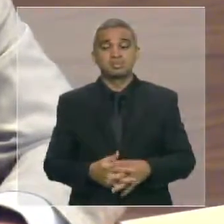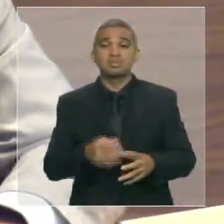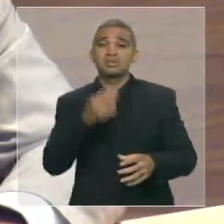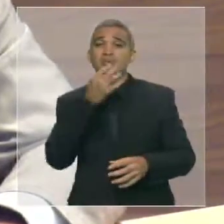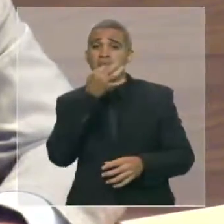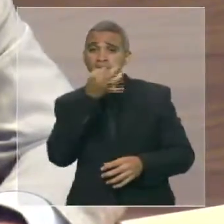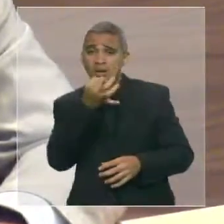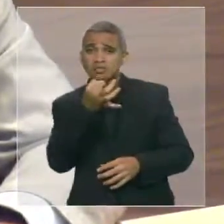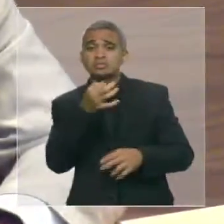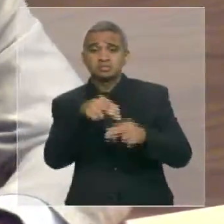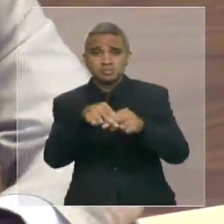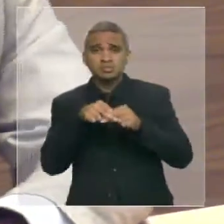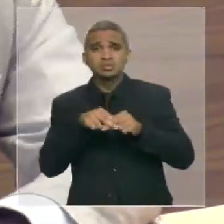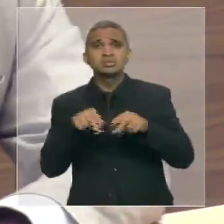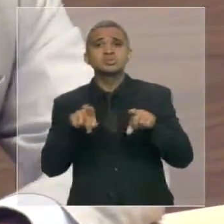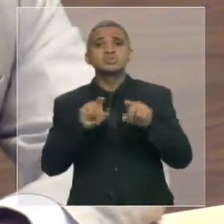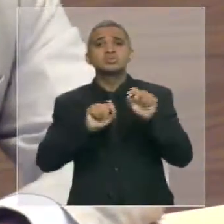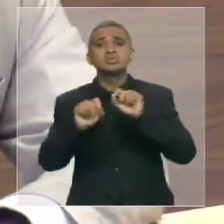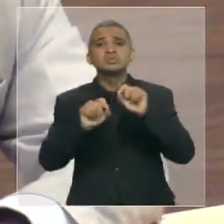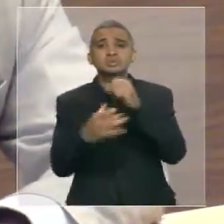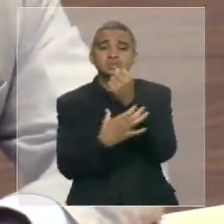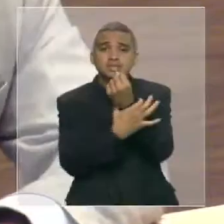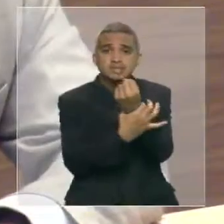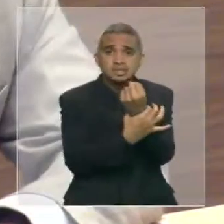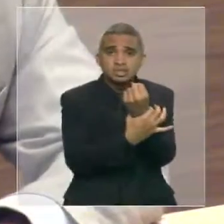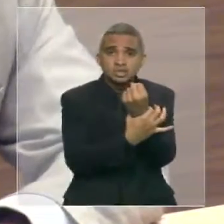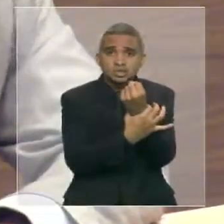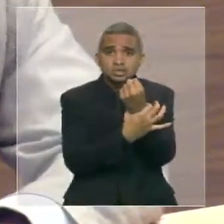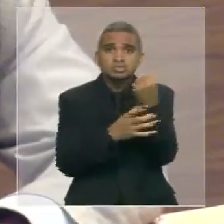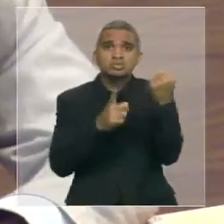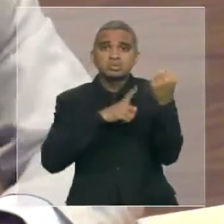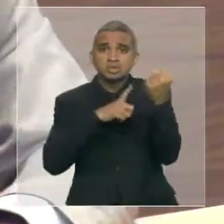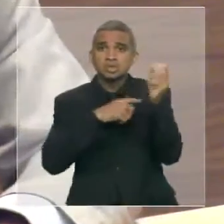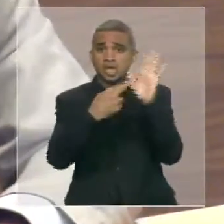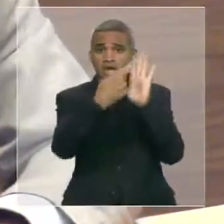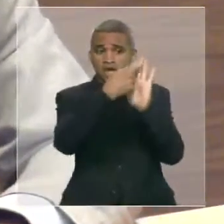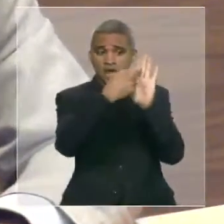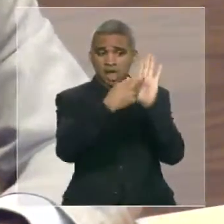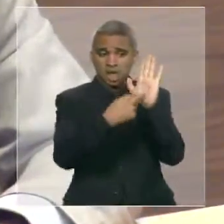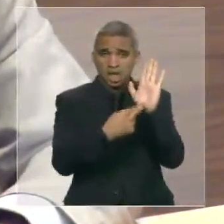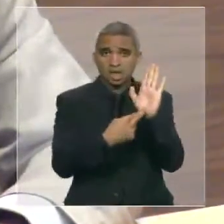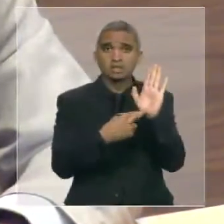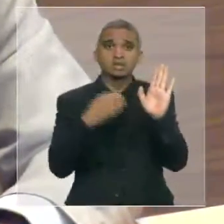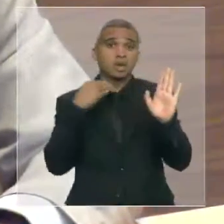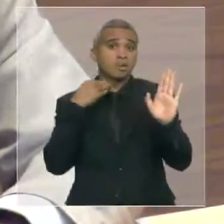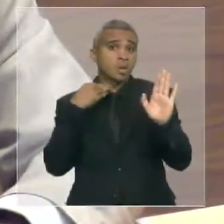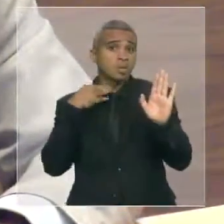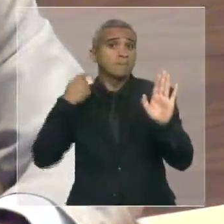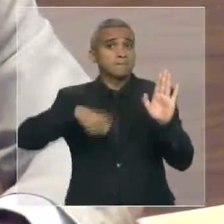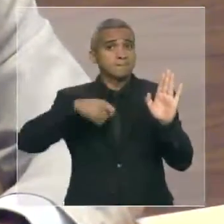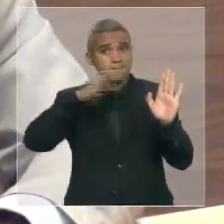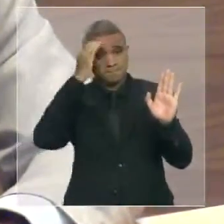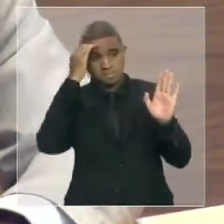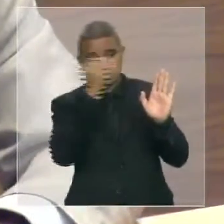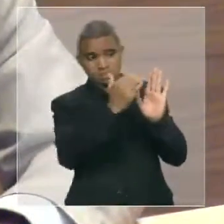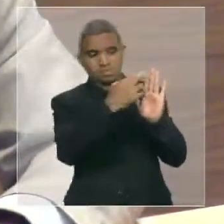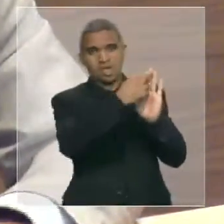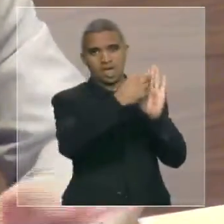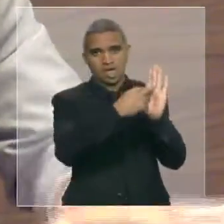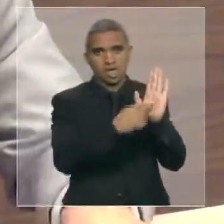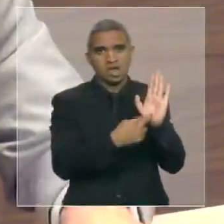do seguro. Porque o seguro deve ter, com certeza, tem normas que o banco tem que seguir para pagar o